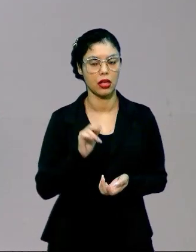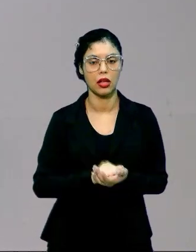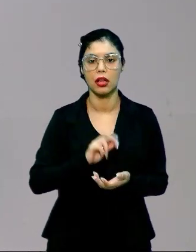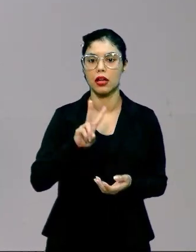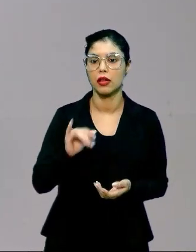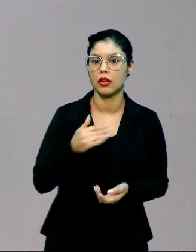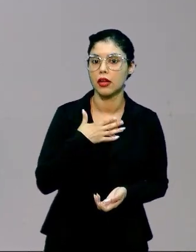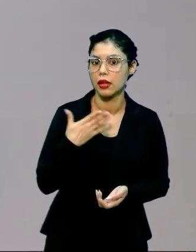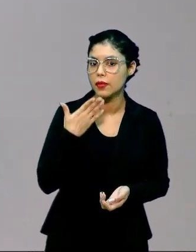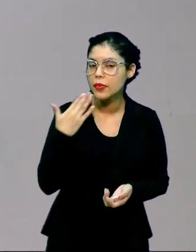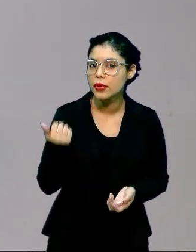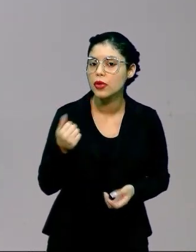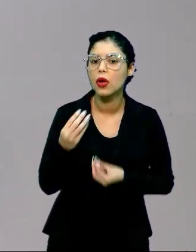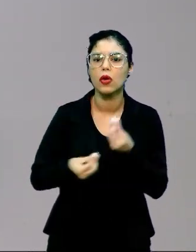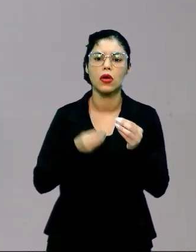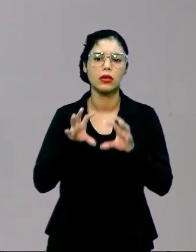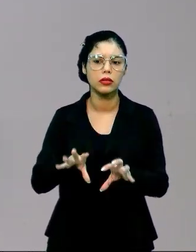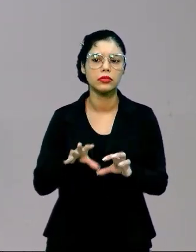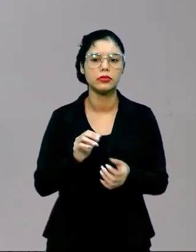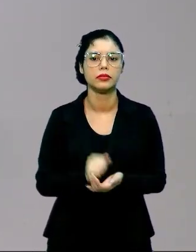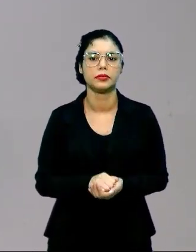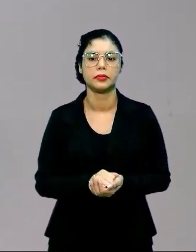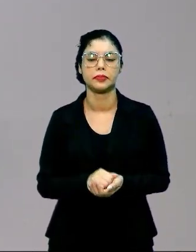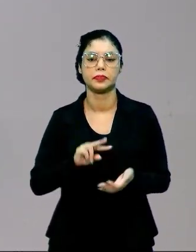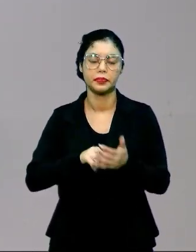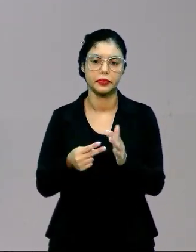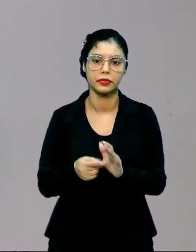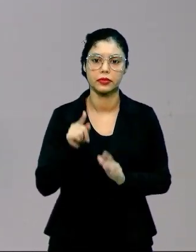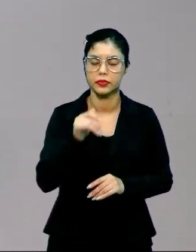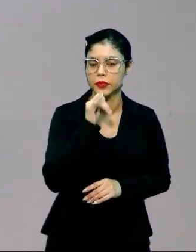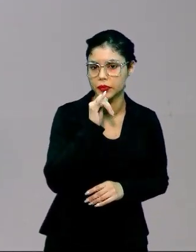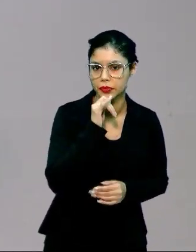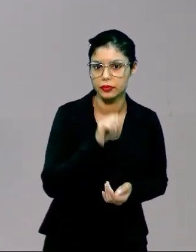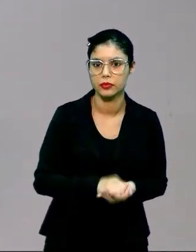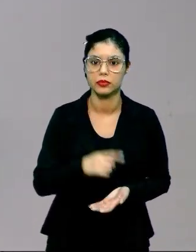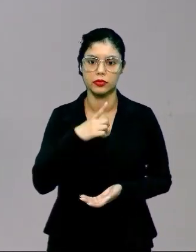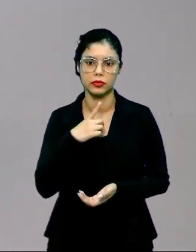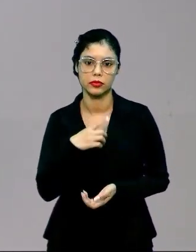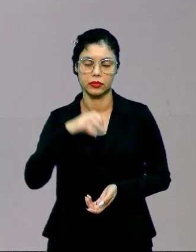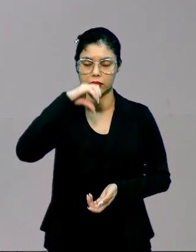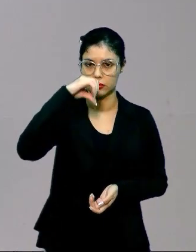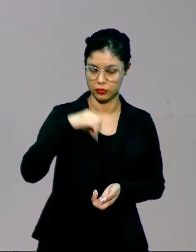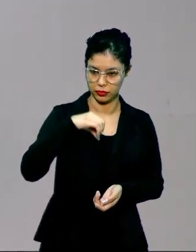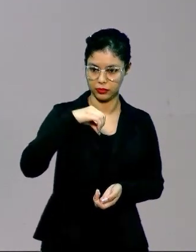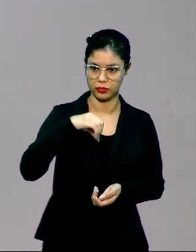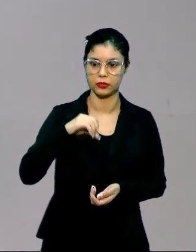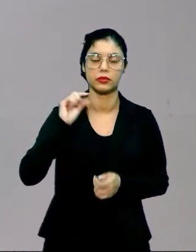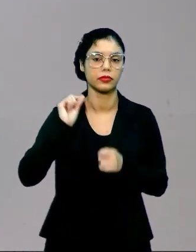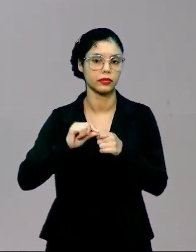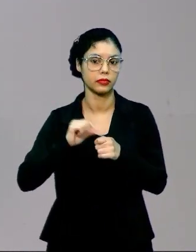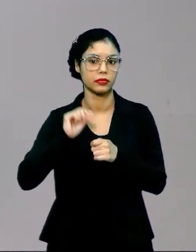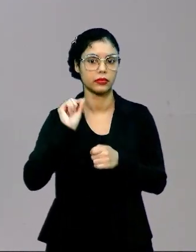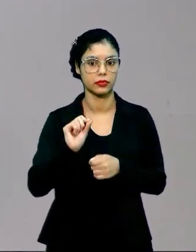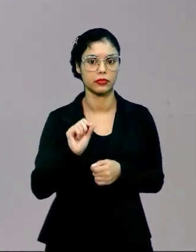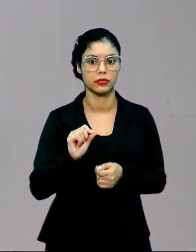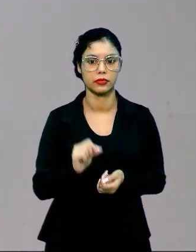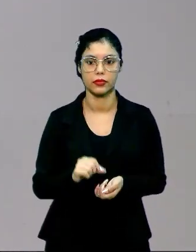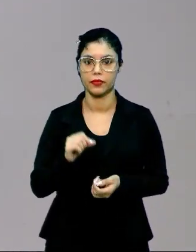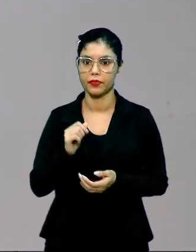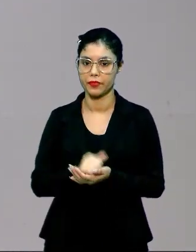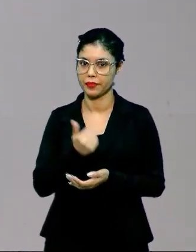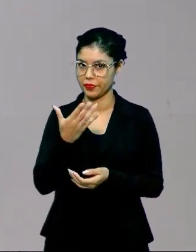ficar até mais fácil. Como assim? Digamos que, nesse exemplo aí, nós temos 9 elementos. Você vai fazer o seguinte, 9 mais